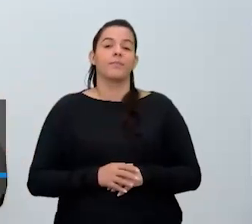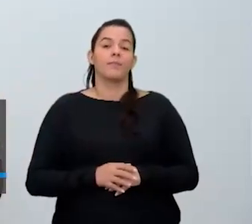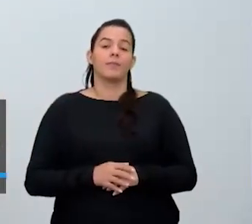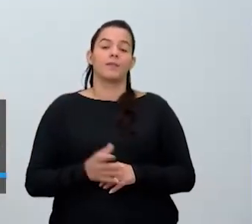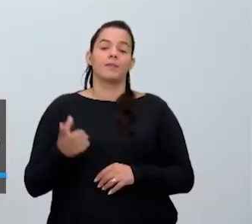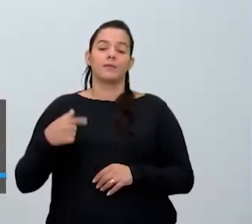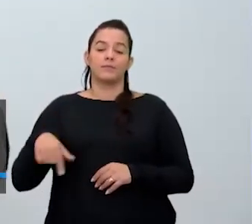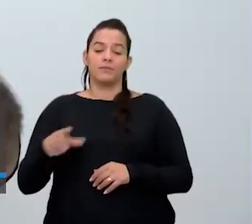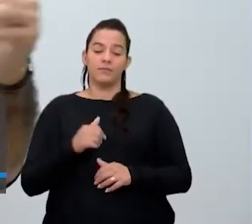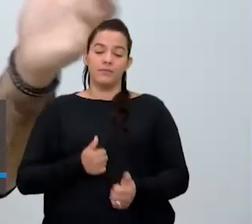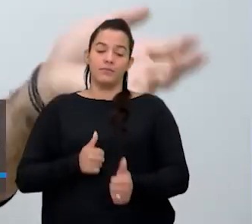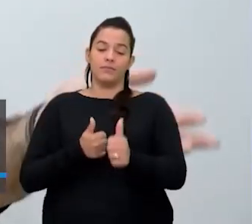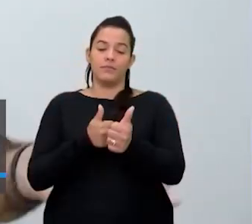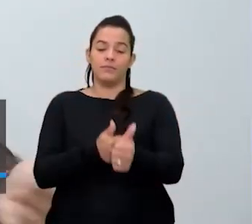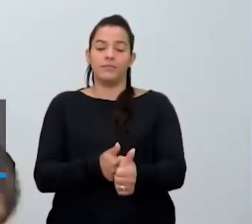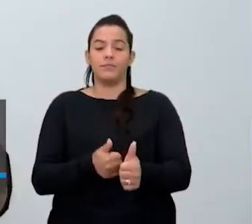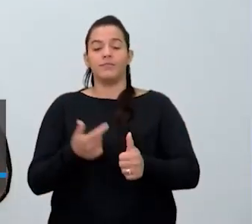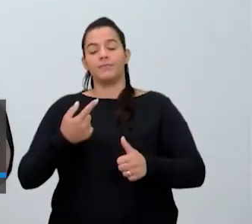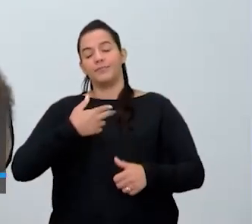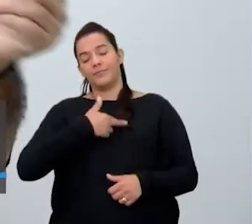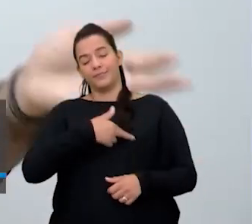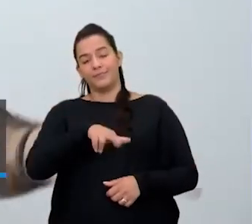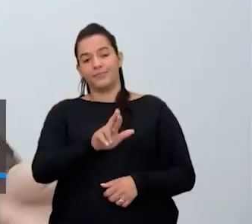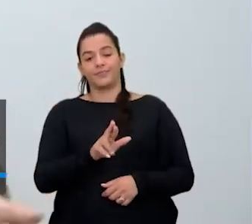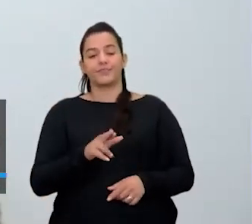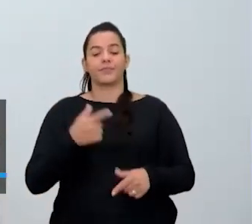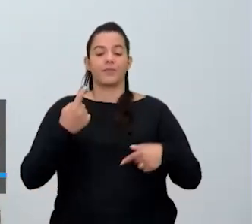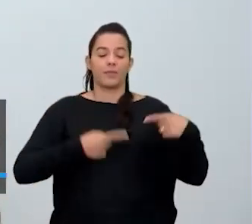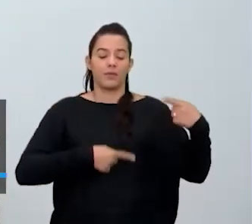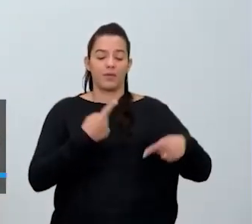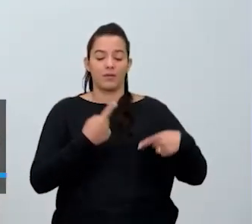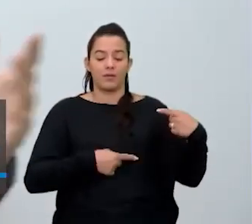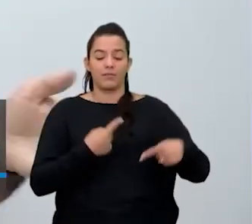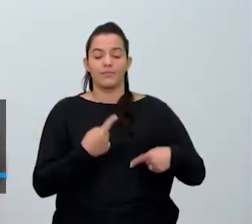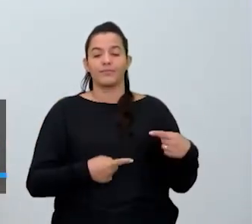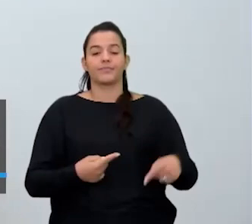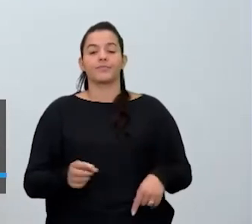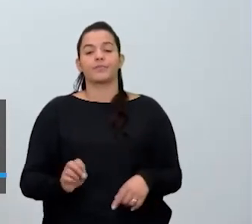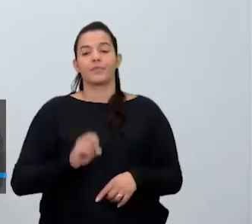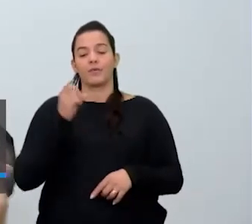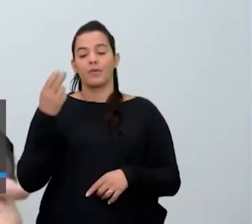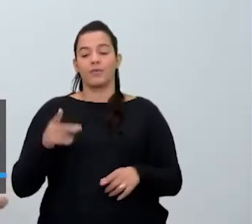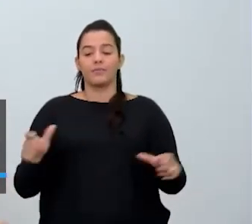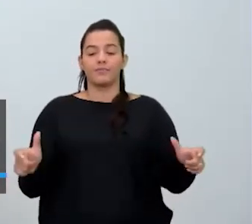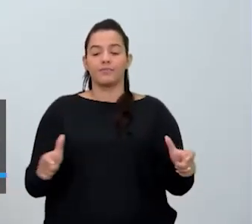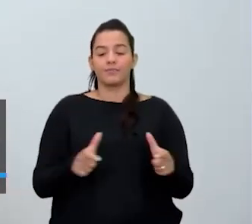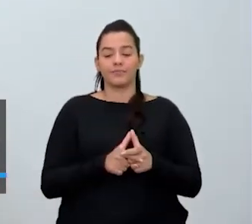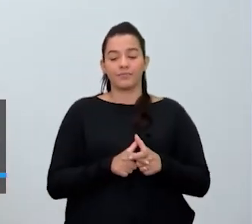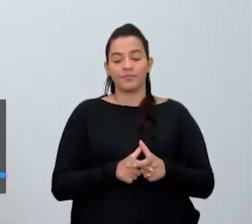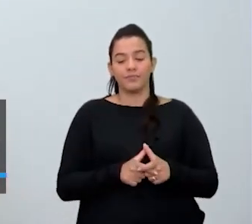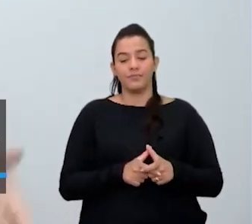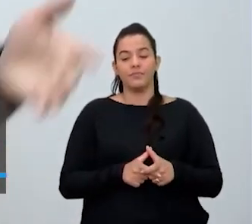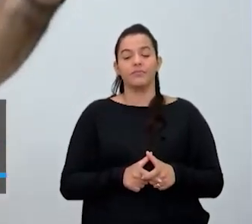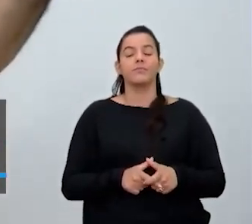perseguição relativa à intolerância religiosa, política, ou porque ele é uma minoria étnica, questão dos curdos,